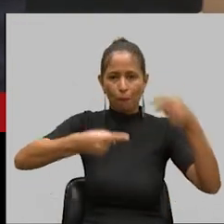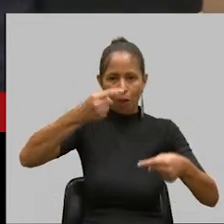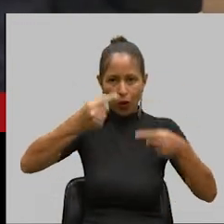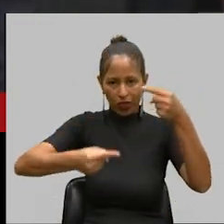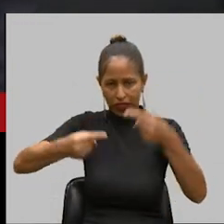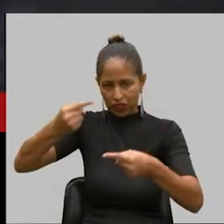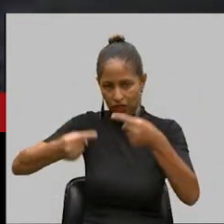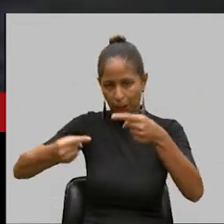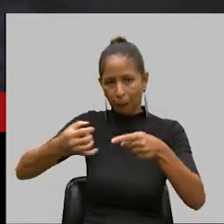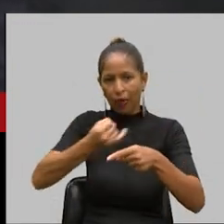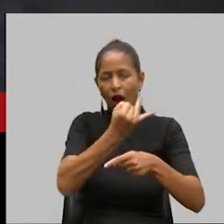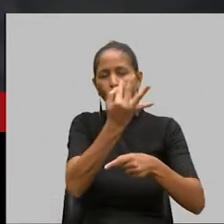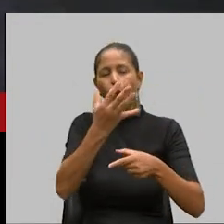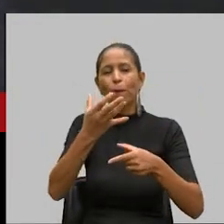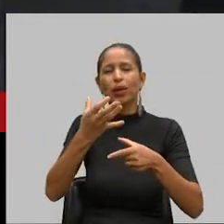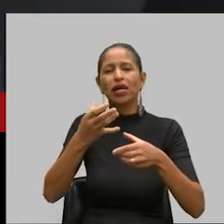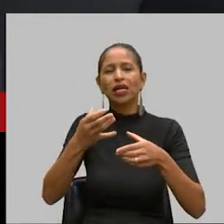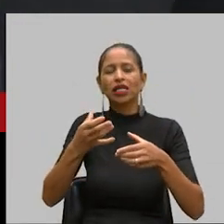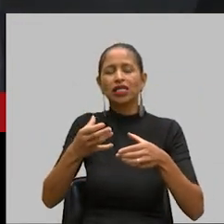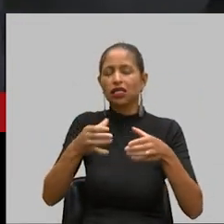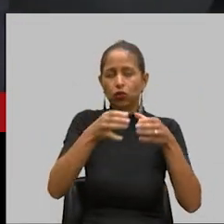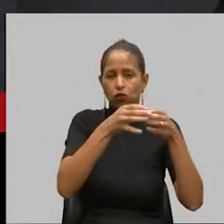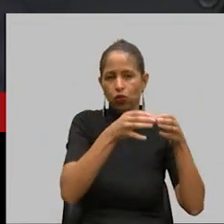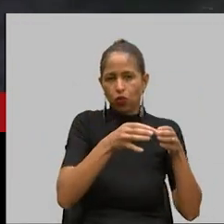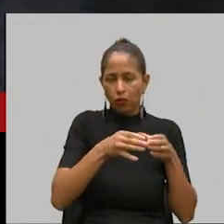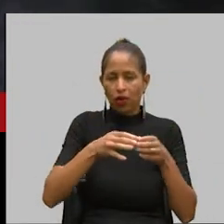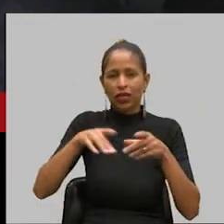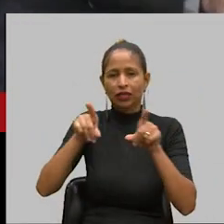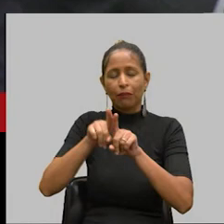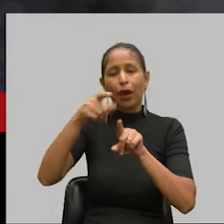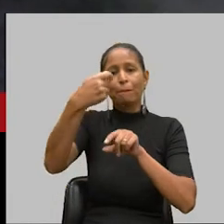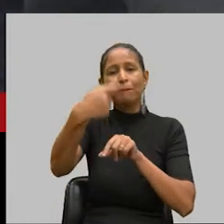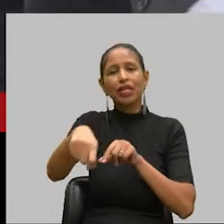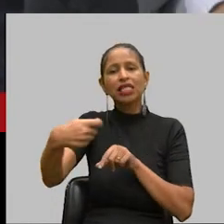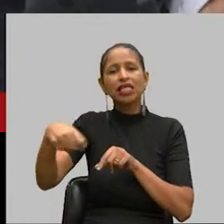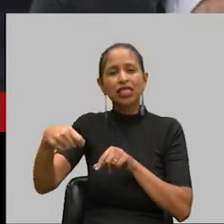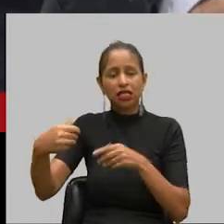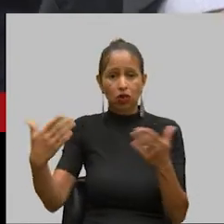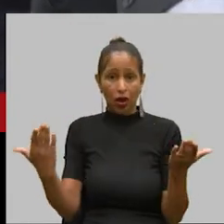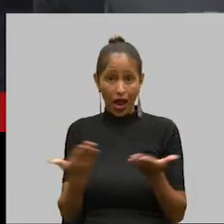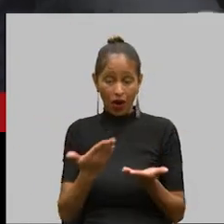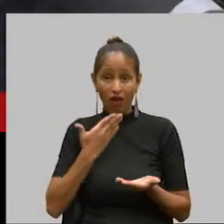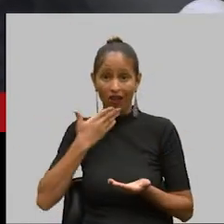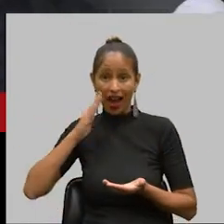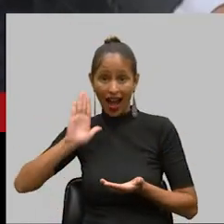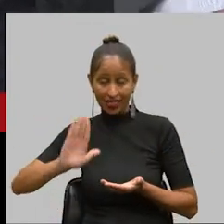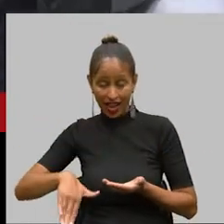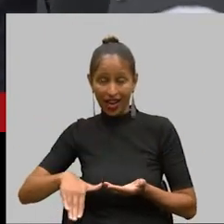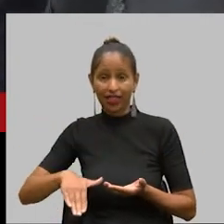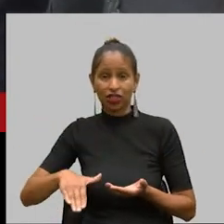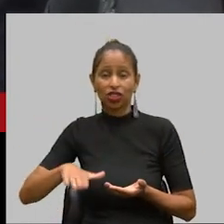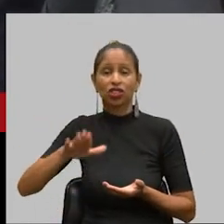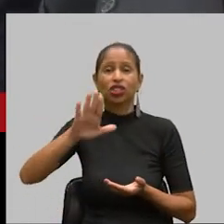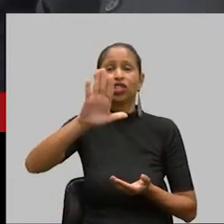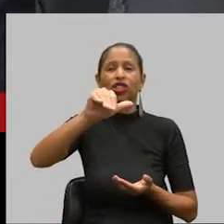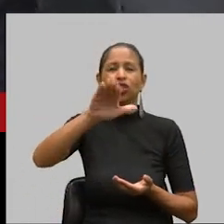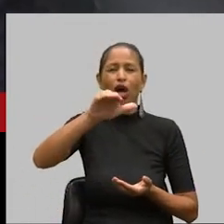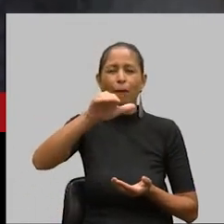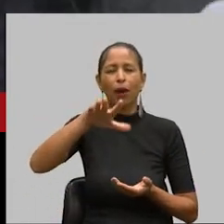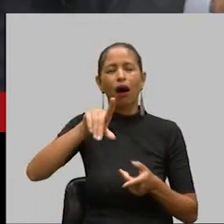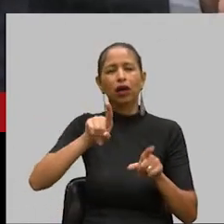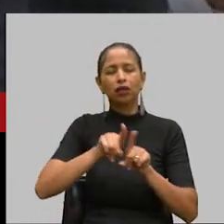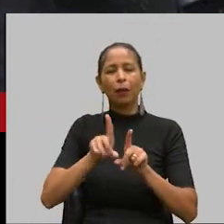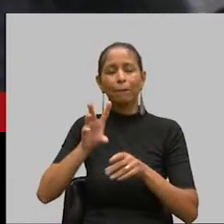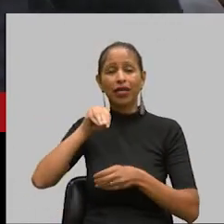que algumas entidades João Beam também precisam agora na parte da tarde a gente chamar até para